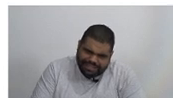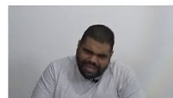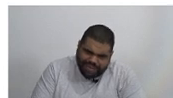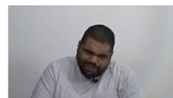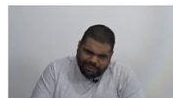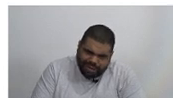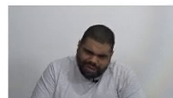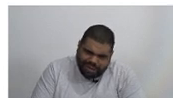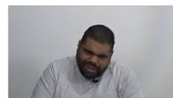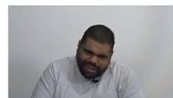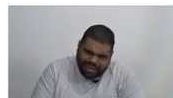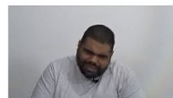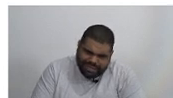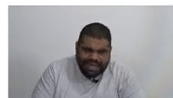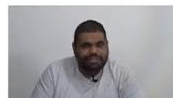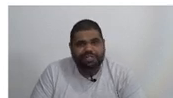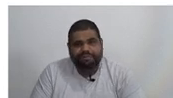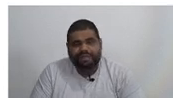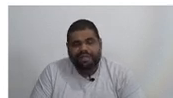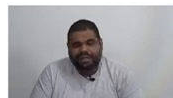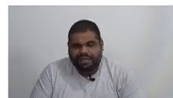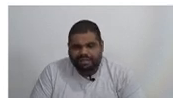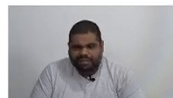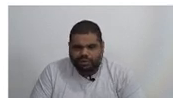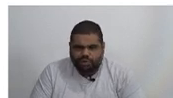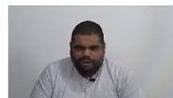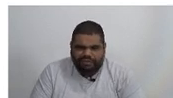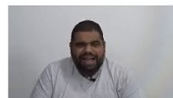de 0 a 7.